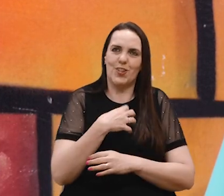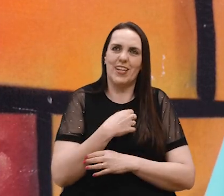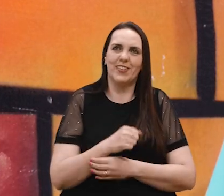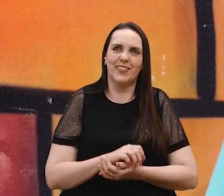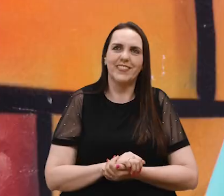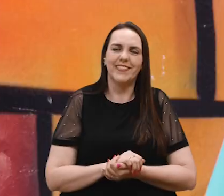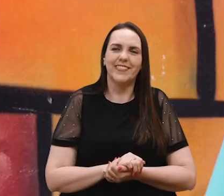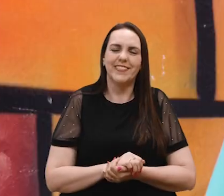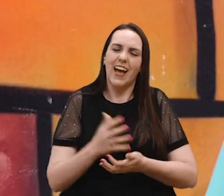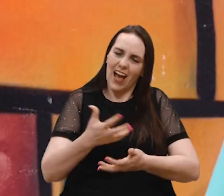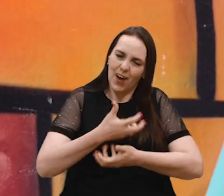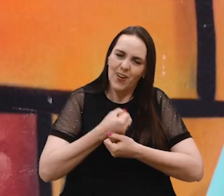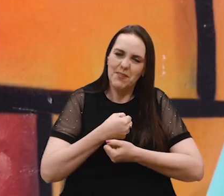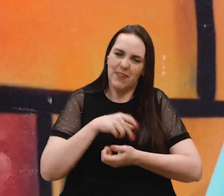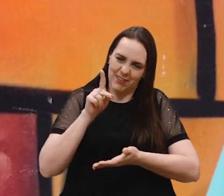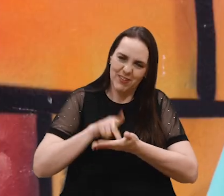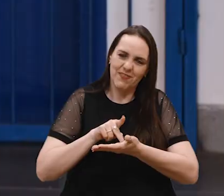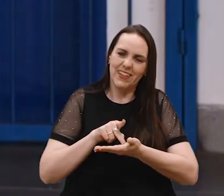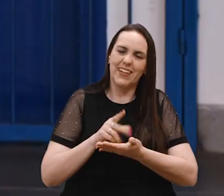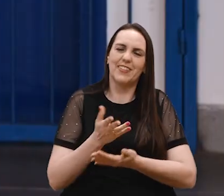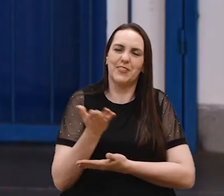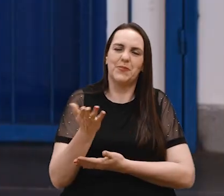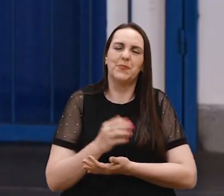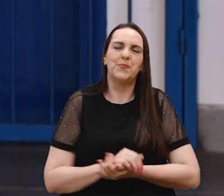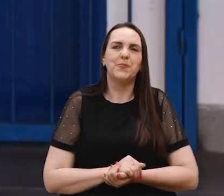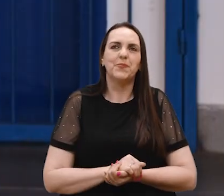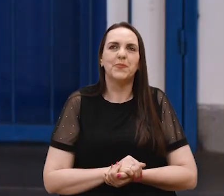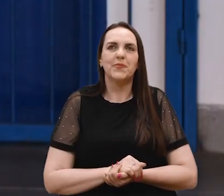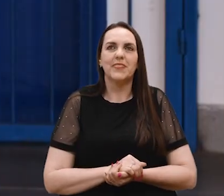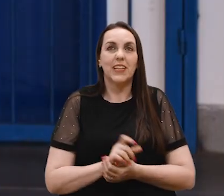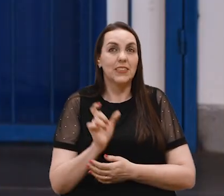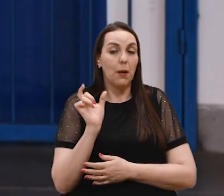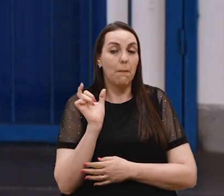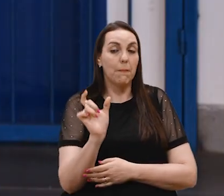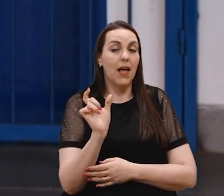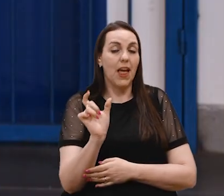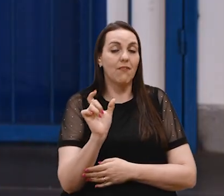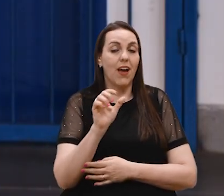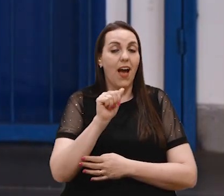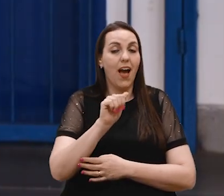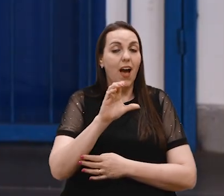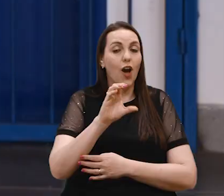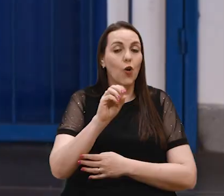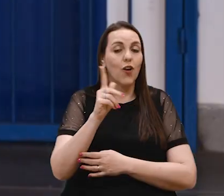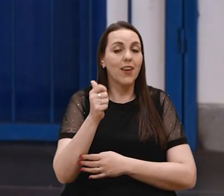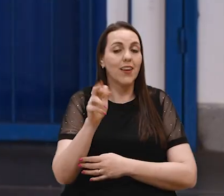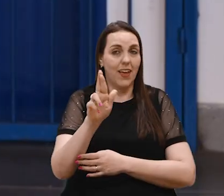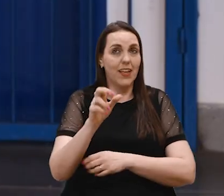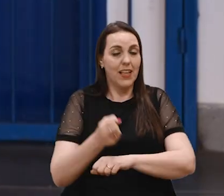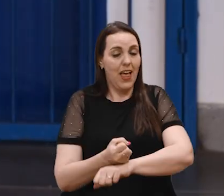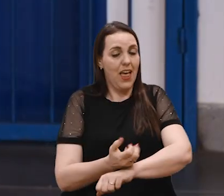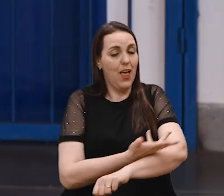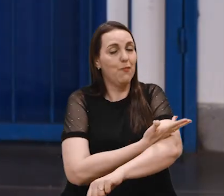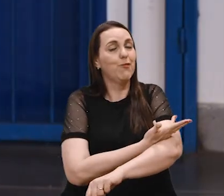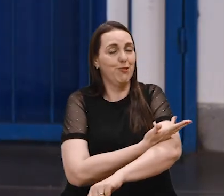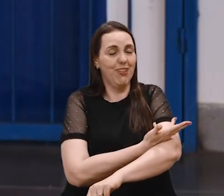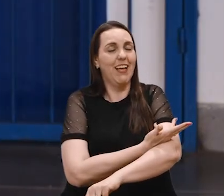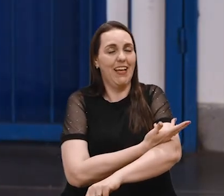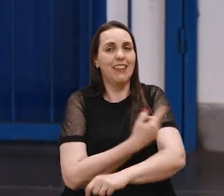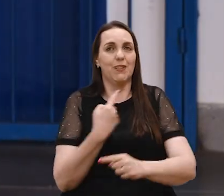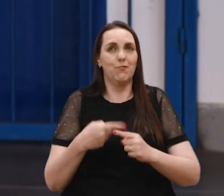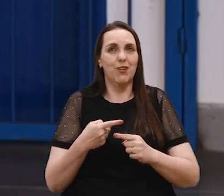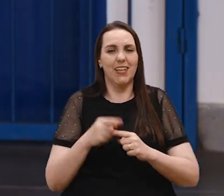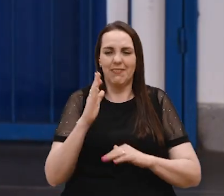maneiras, acolher, como a prof falou. Acolher. Que essa palavra, né, acolher, eu me emociono porque a gente